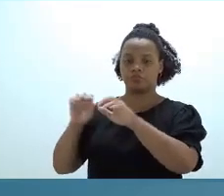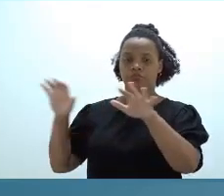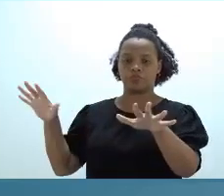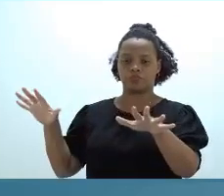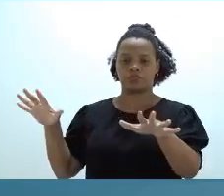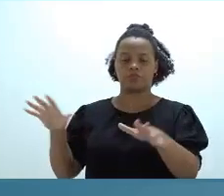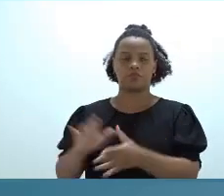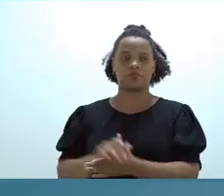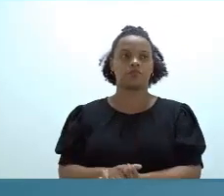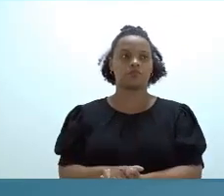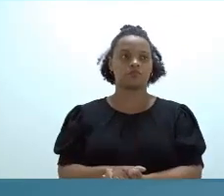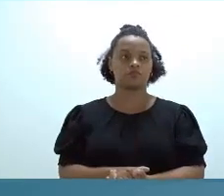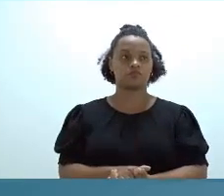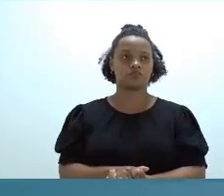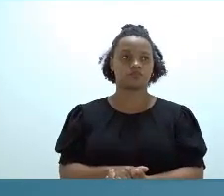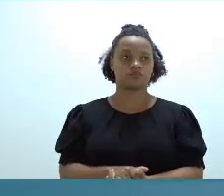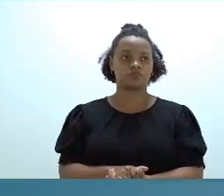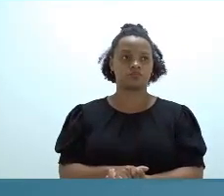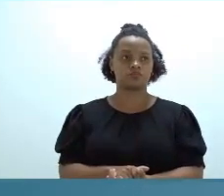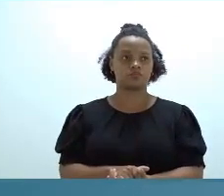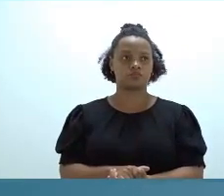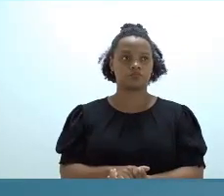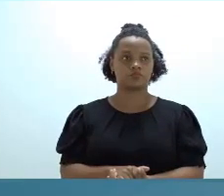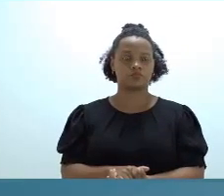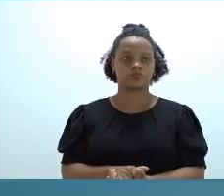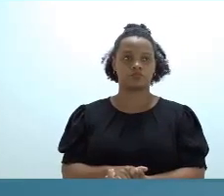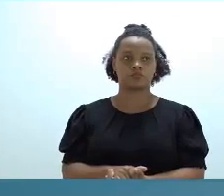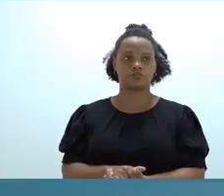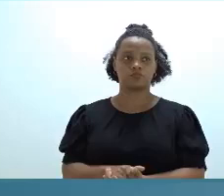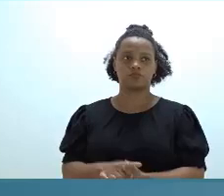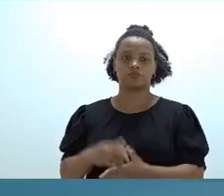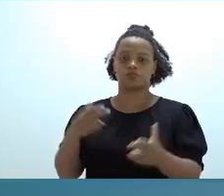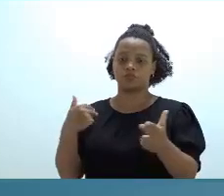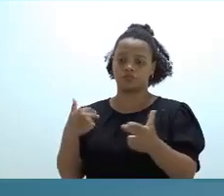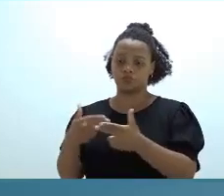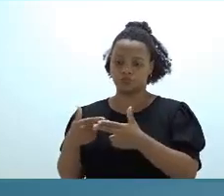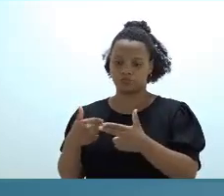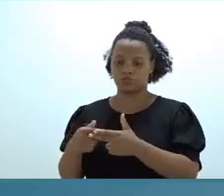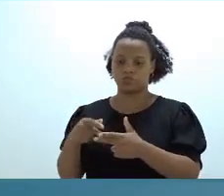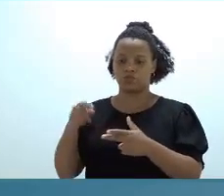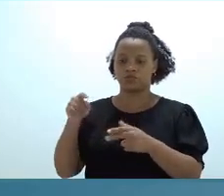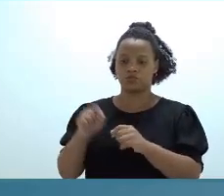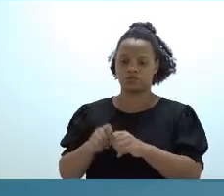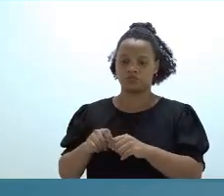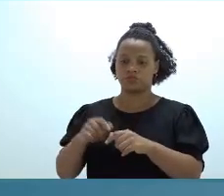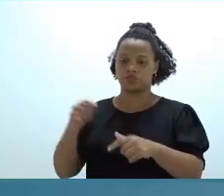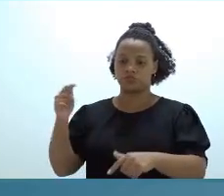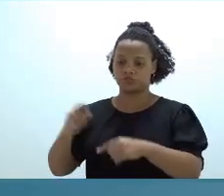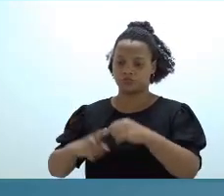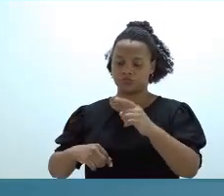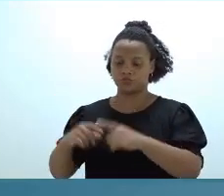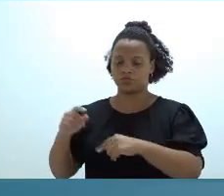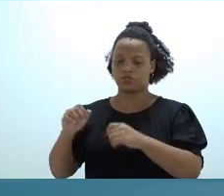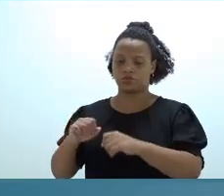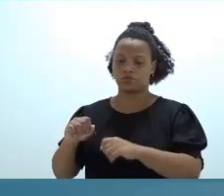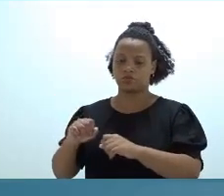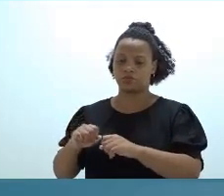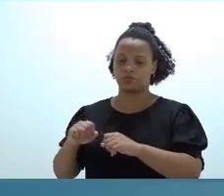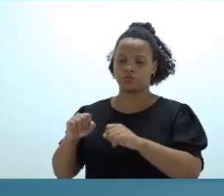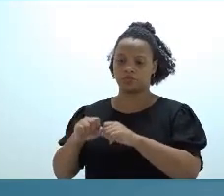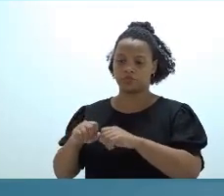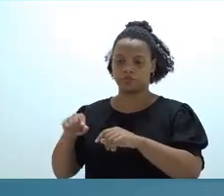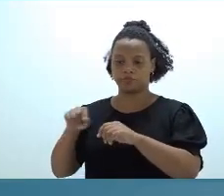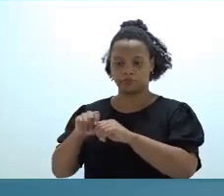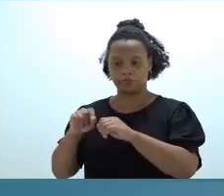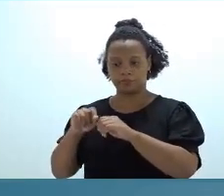indenizatória entre o usuário de serviço público e a pessoa jurídica concessionária seria de direito público, a teor